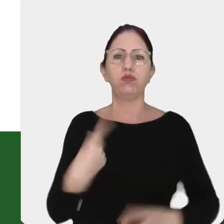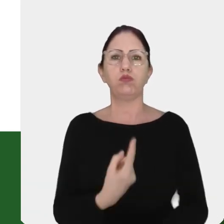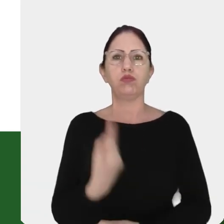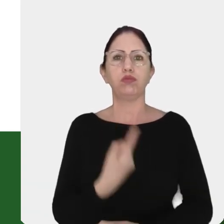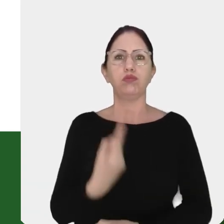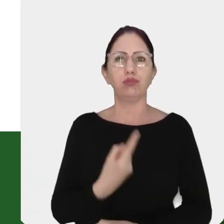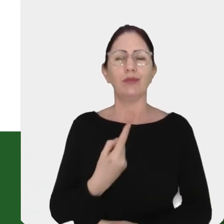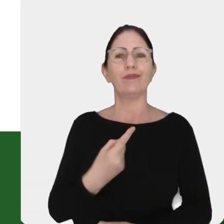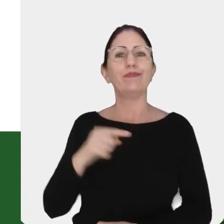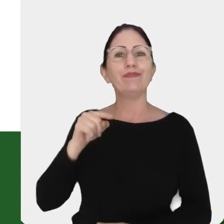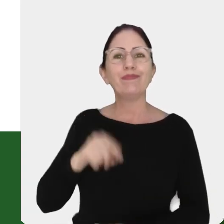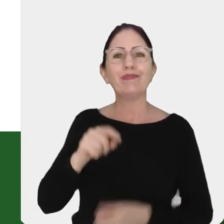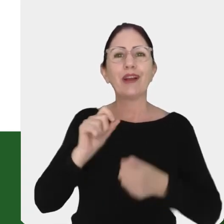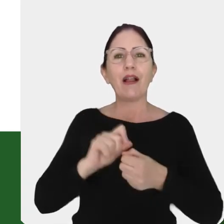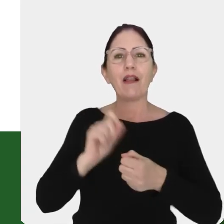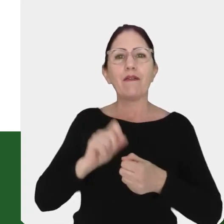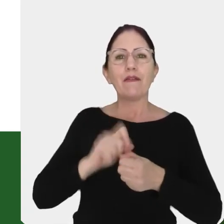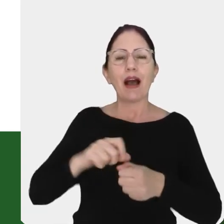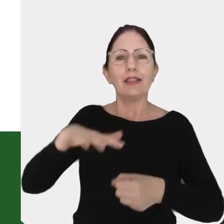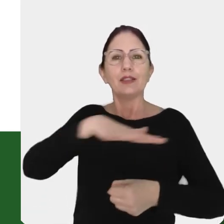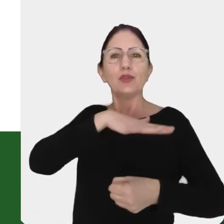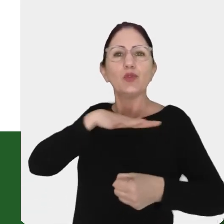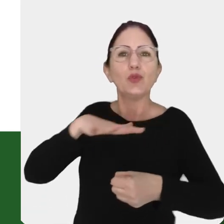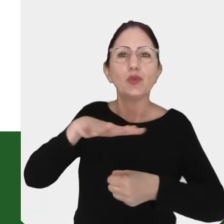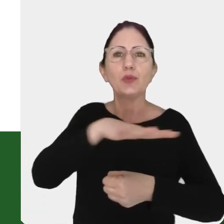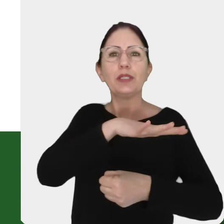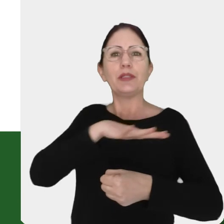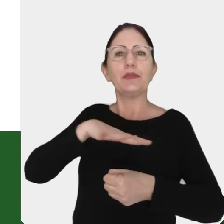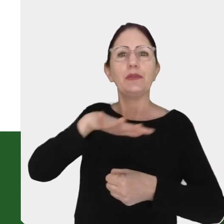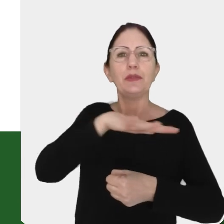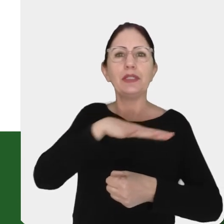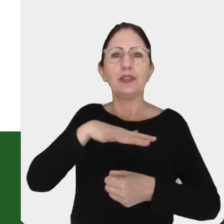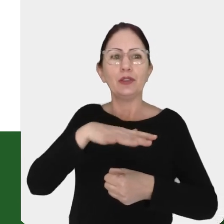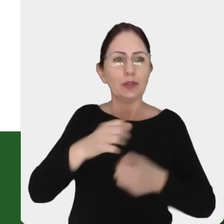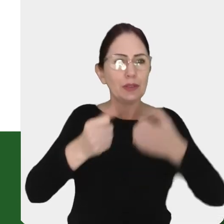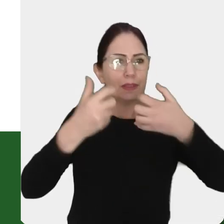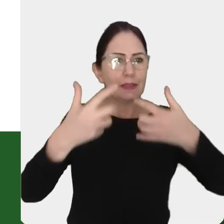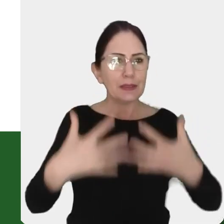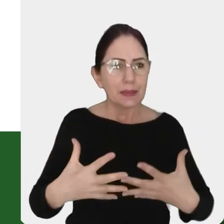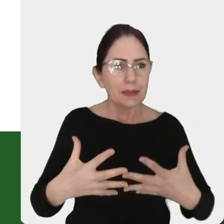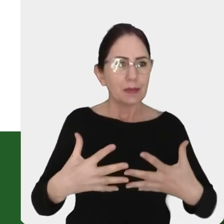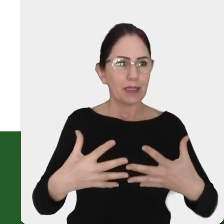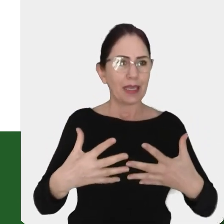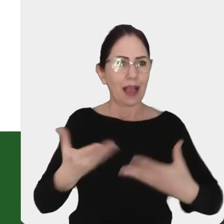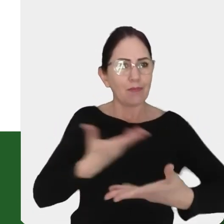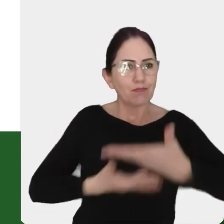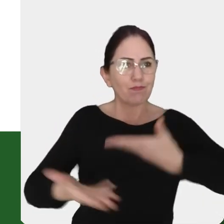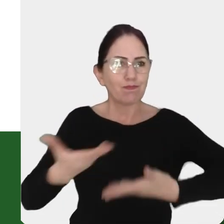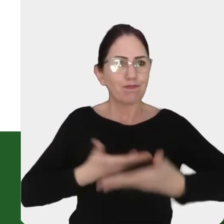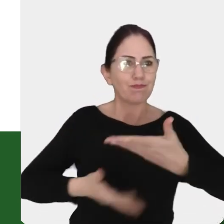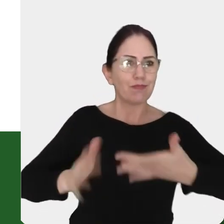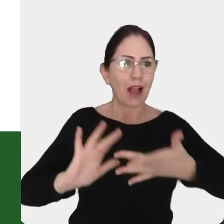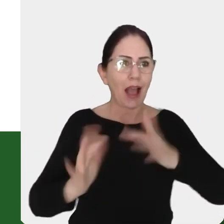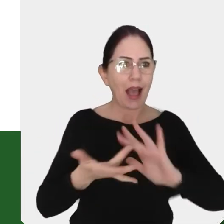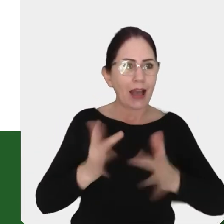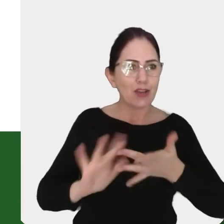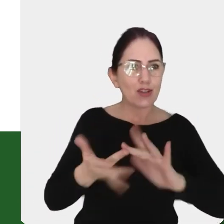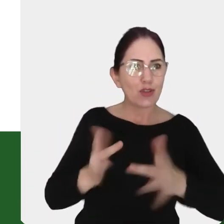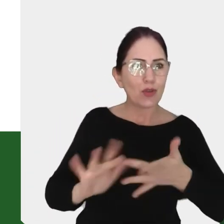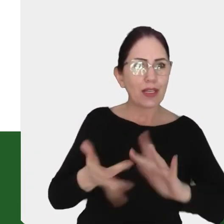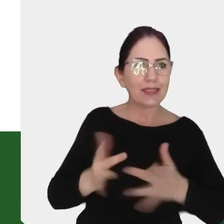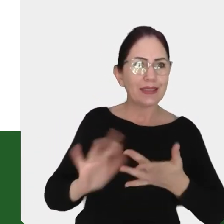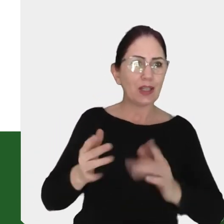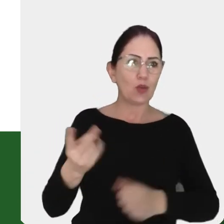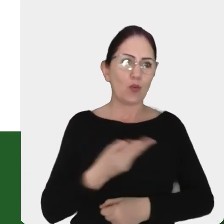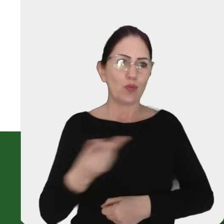interface também é entendida como a superfície de contato, de tradução, de articulação entre dois espaços,